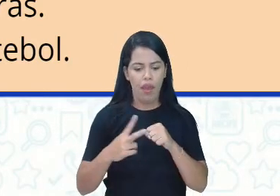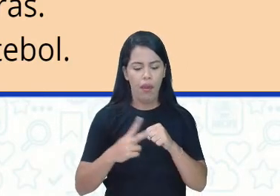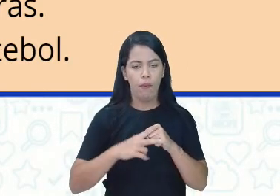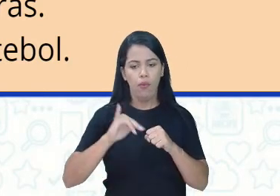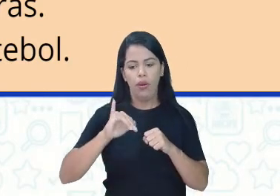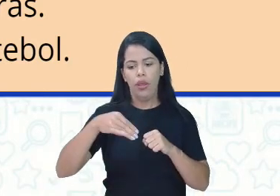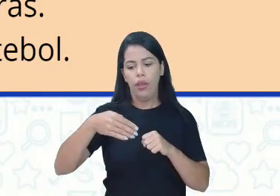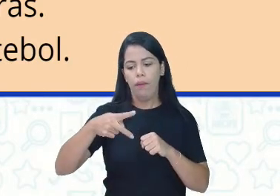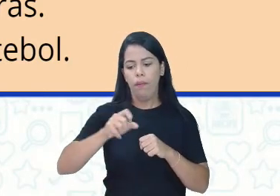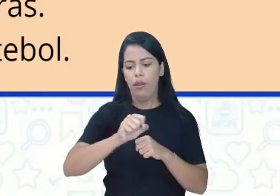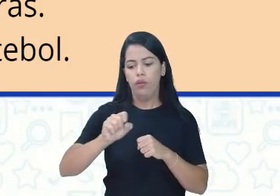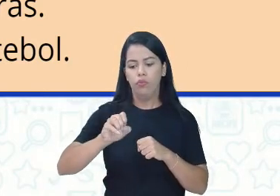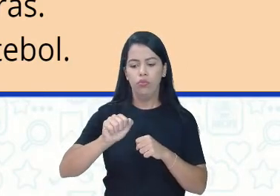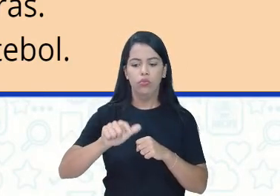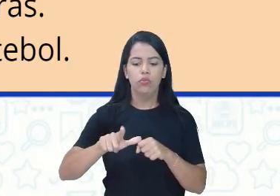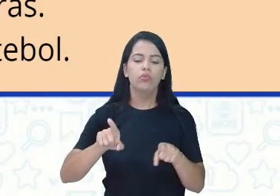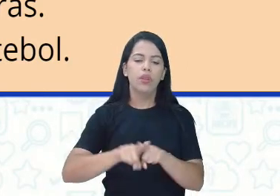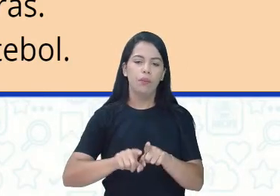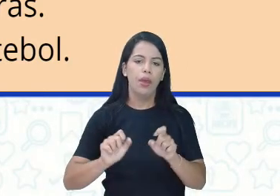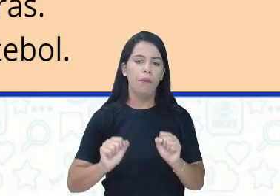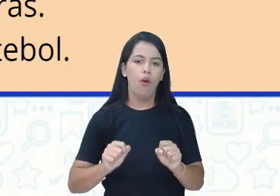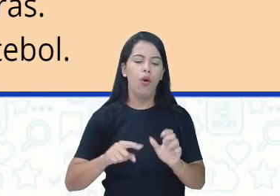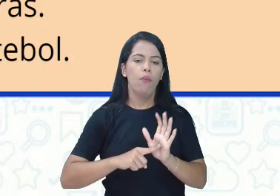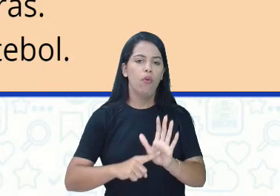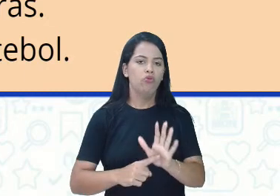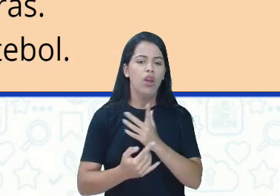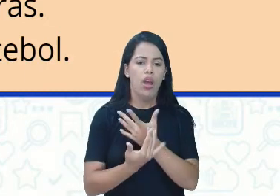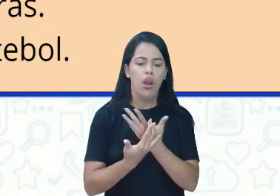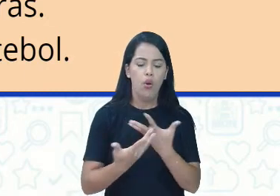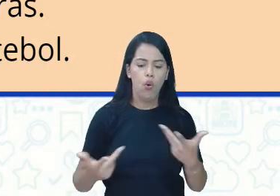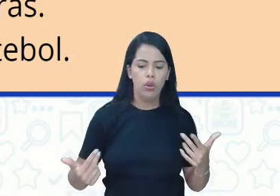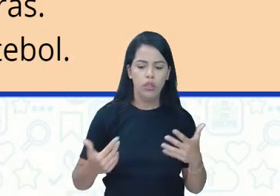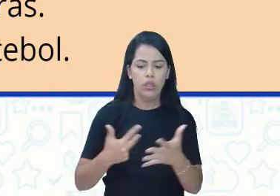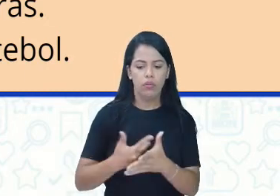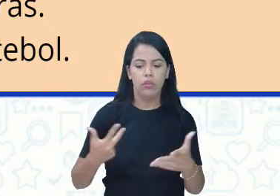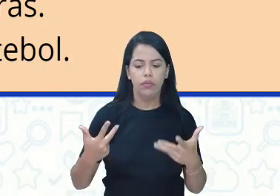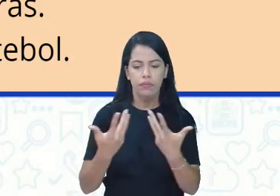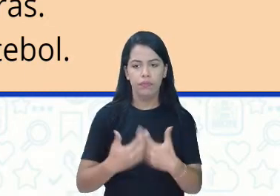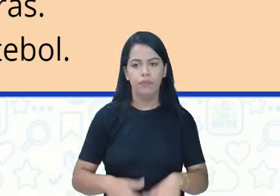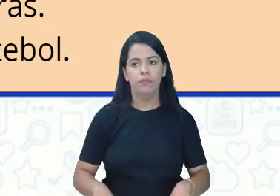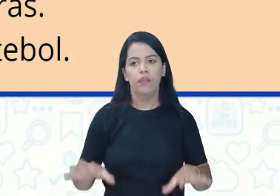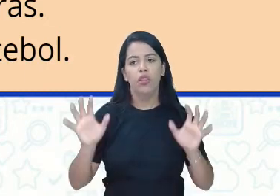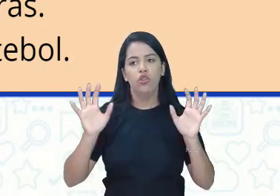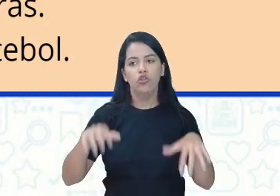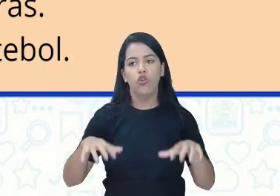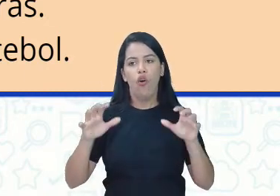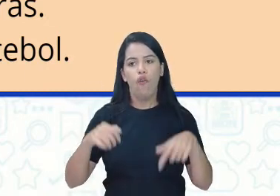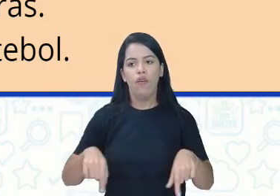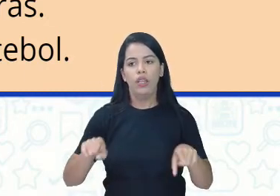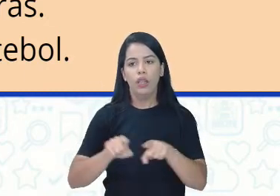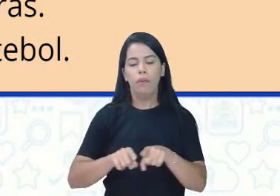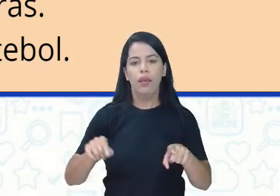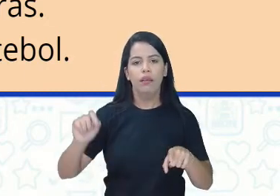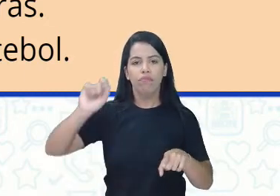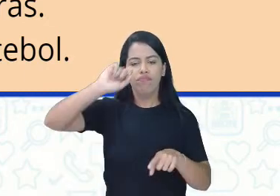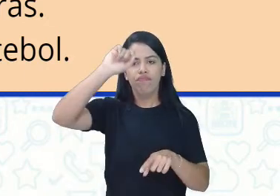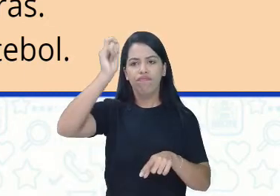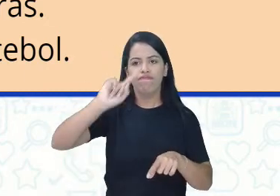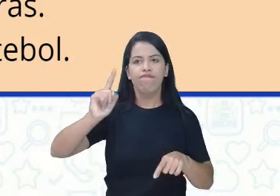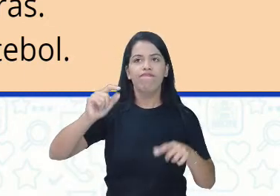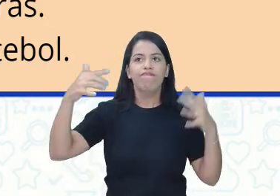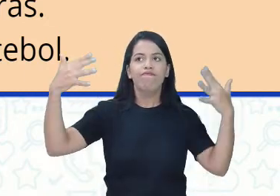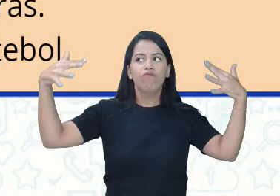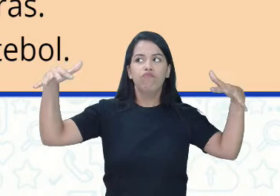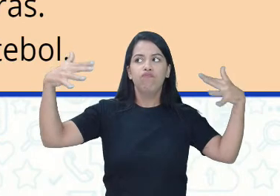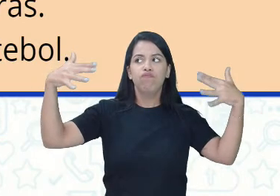são fenômenos da natureza, indicam fenômenos da natureza? Tá, e eu trouxe dois exemplos, ó. Chover e relampejar. Choveu